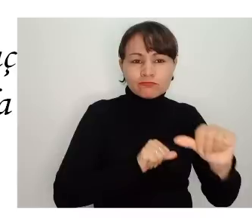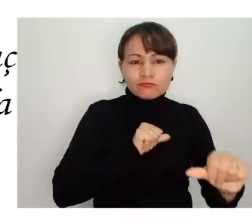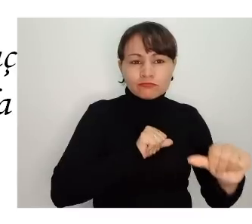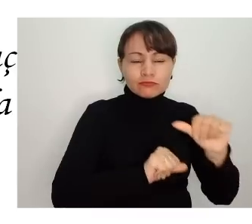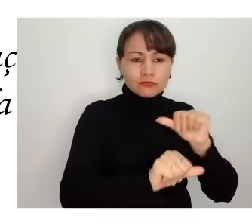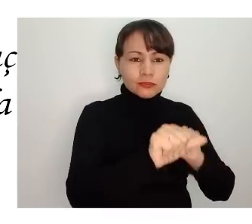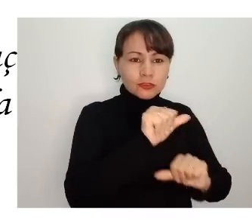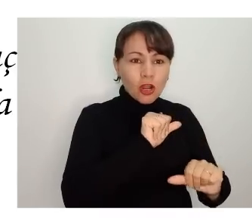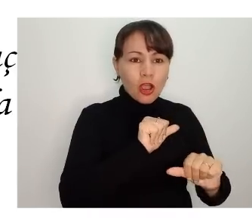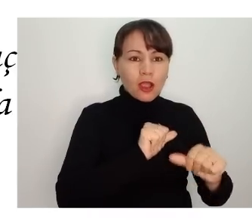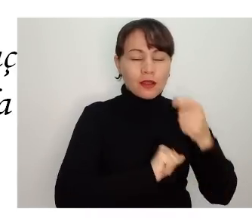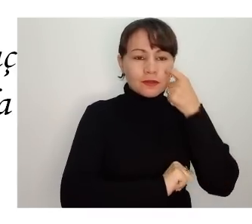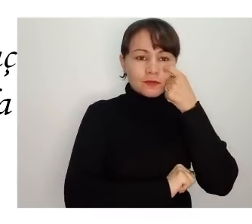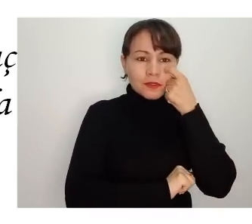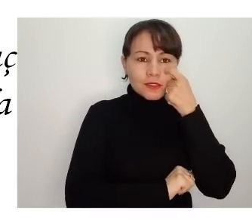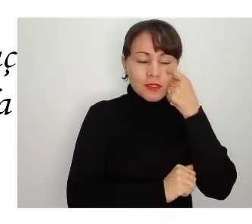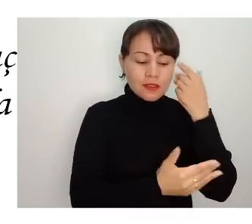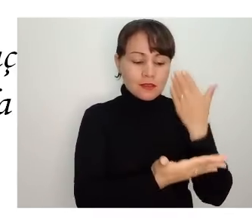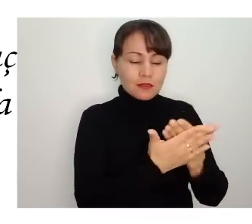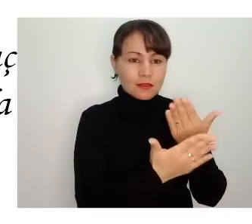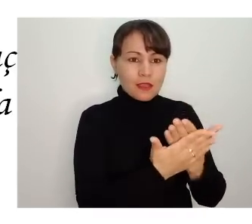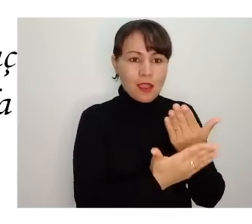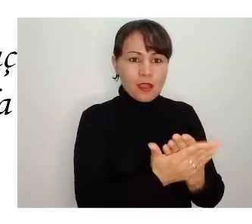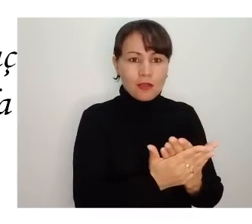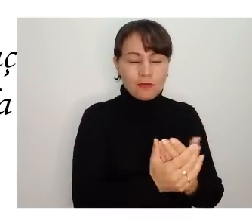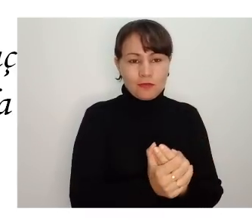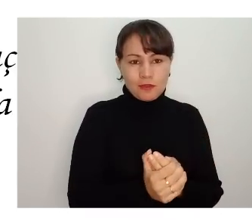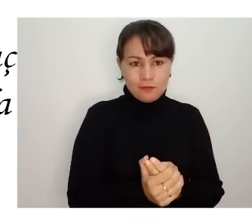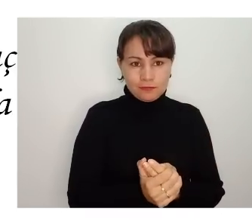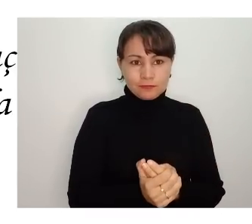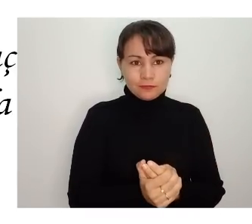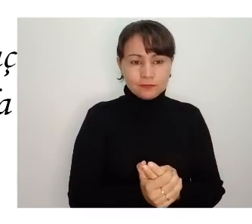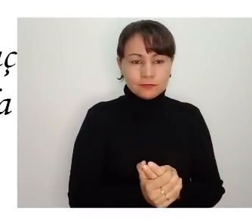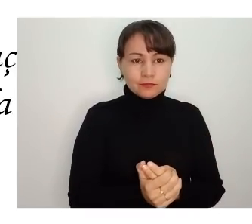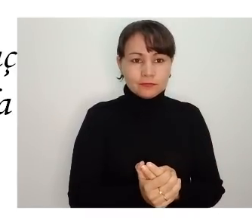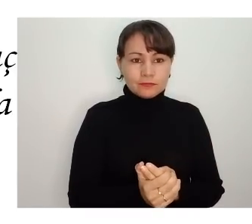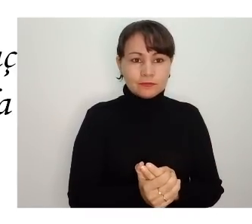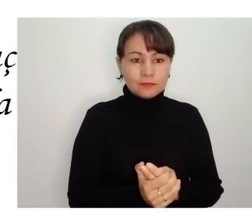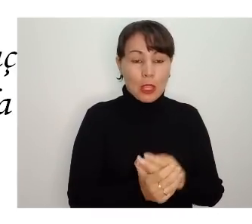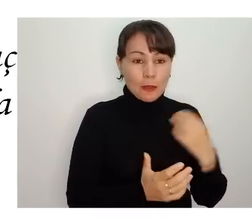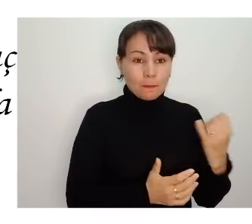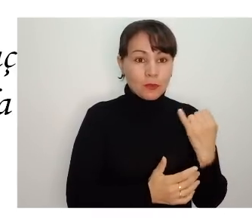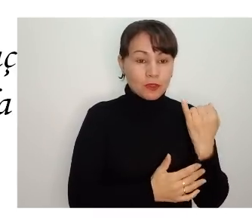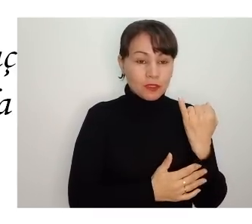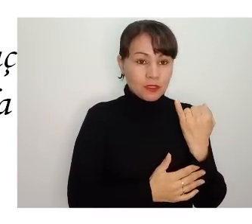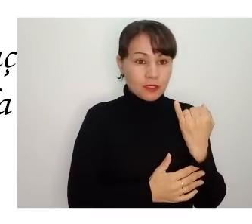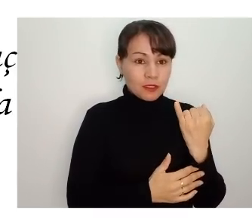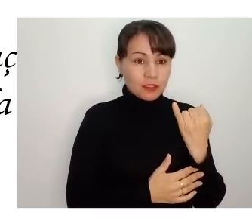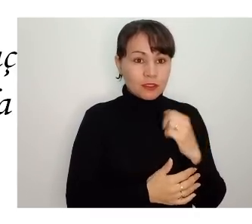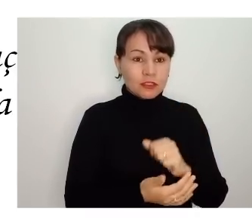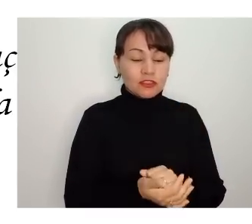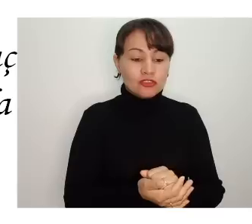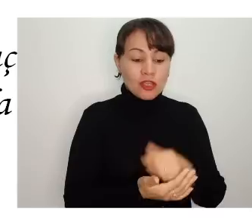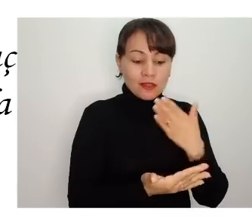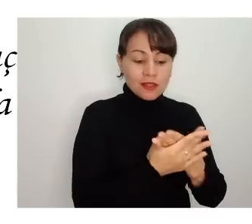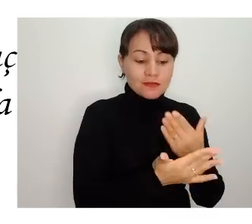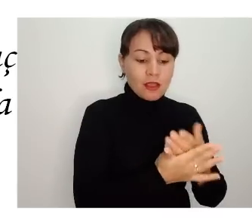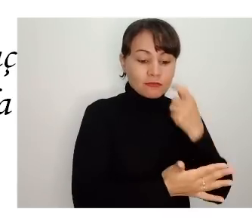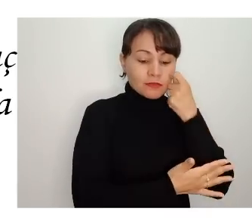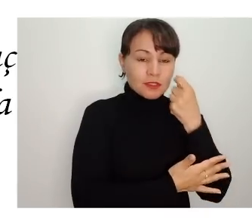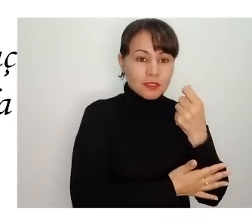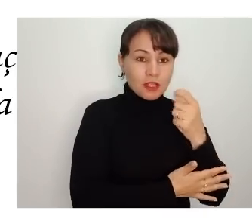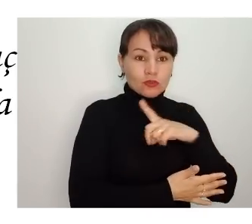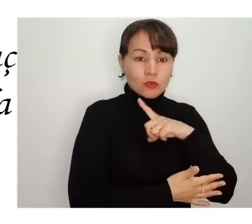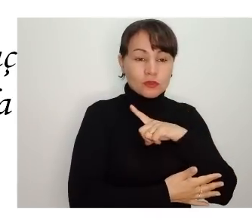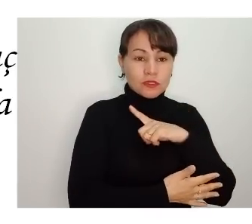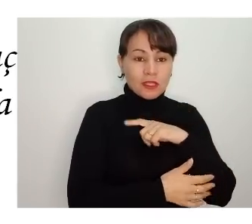a ocorrência de aulas presenciais e não remotas, porque a partir das aulas presenciais